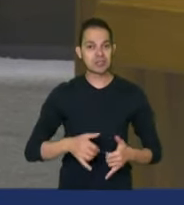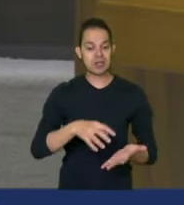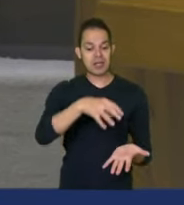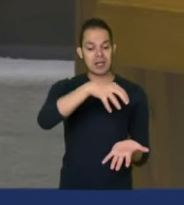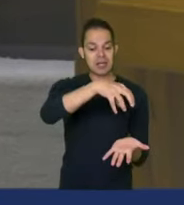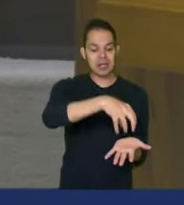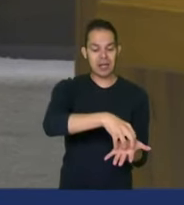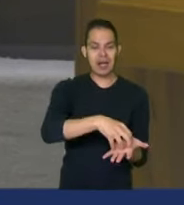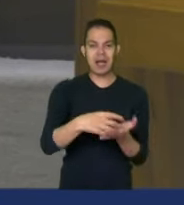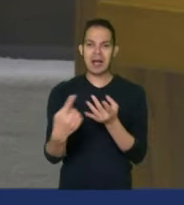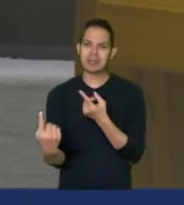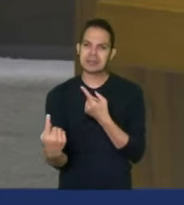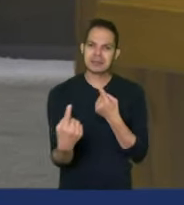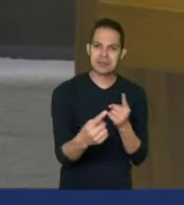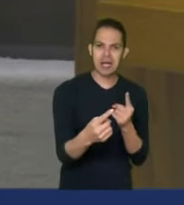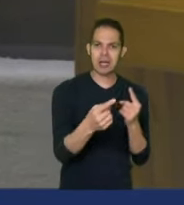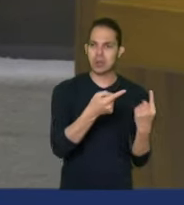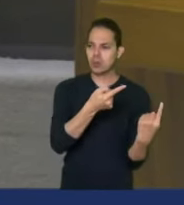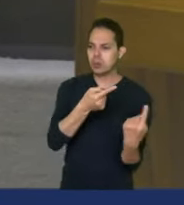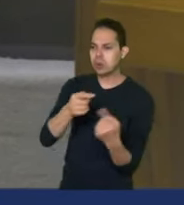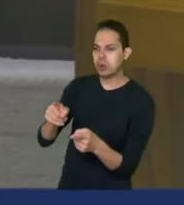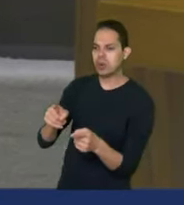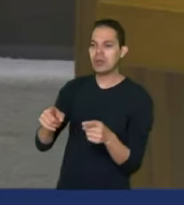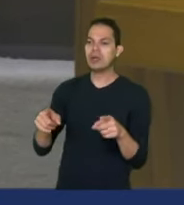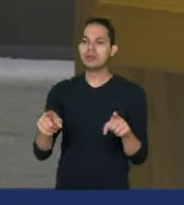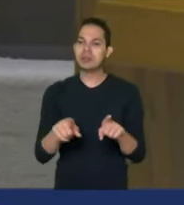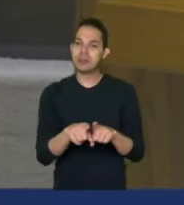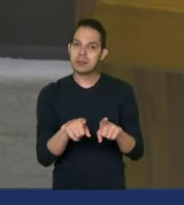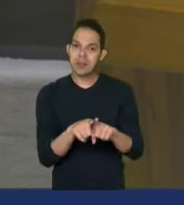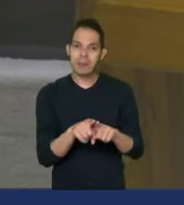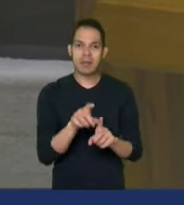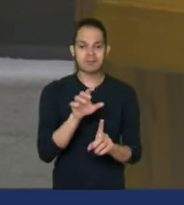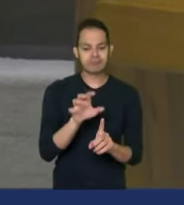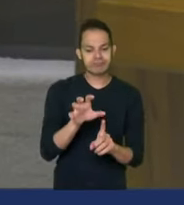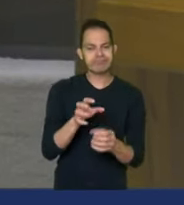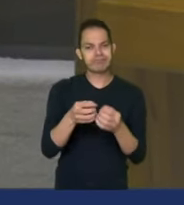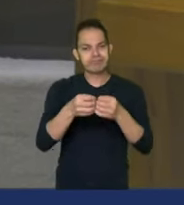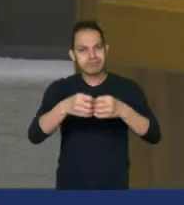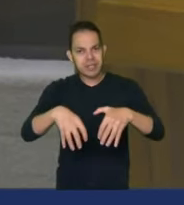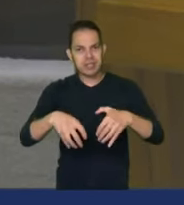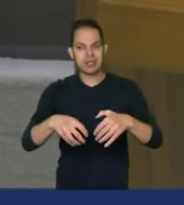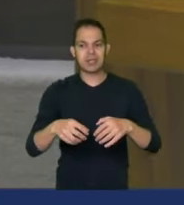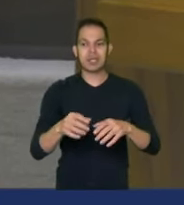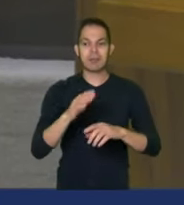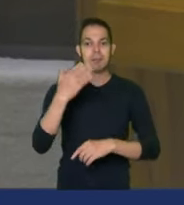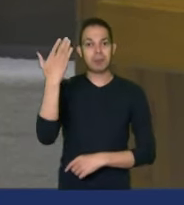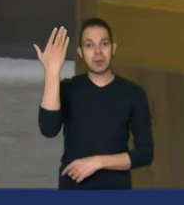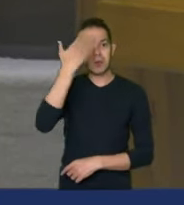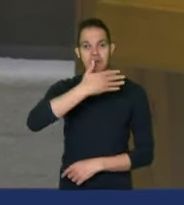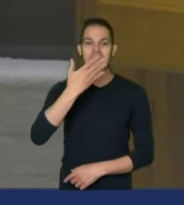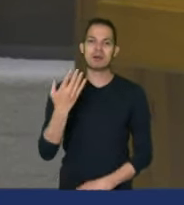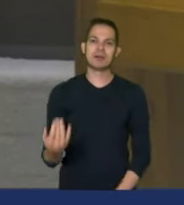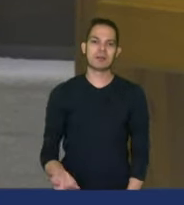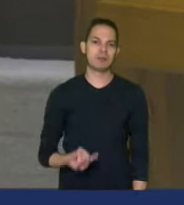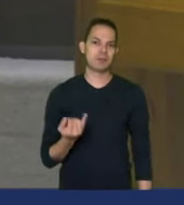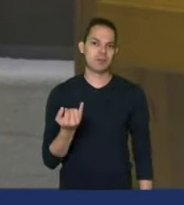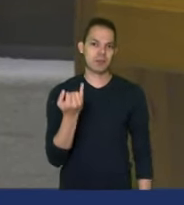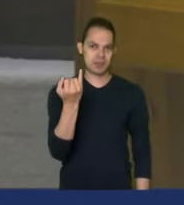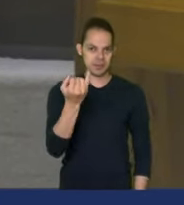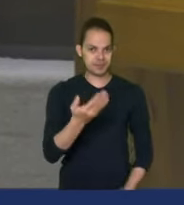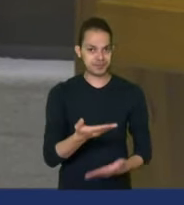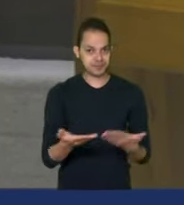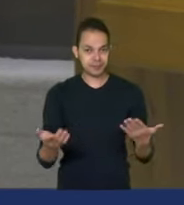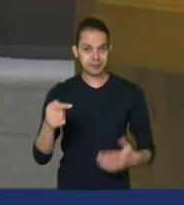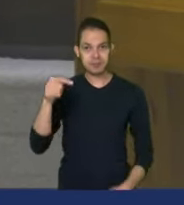ataques contra ataques, que também interfere nessa questão, demonstrando a importância disso. E no